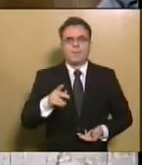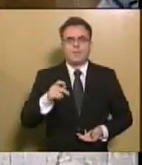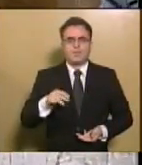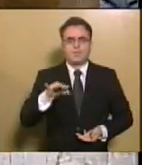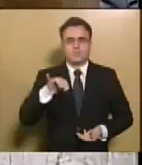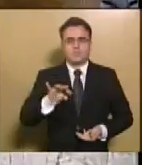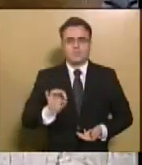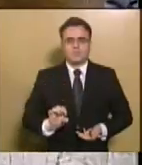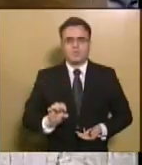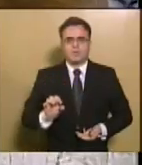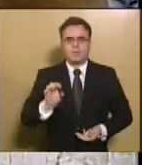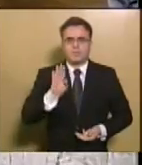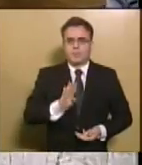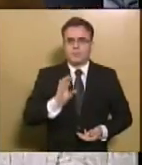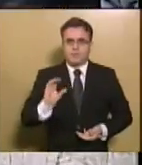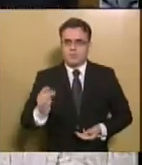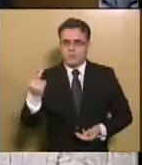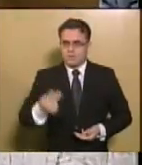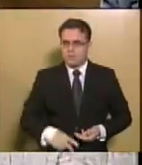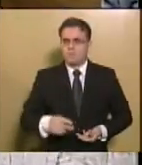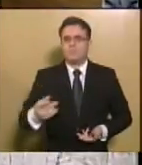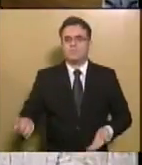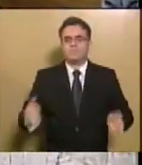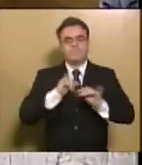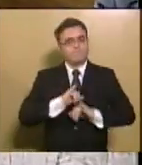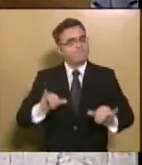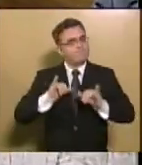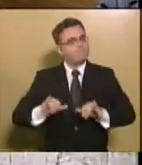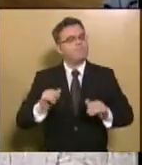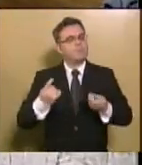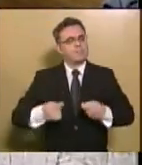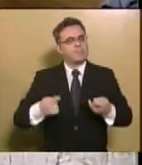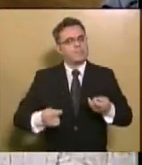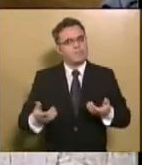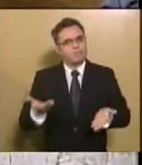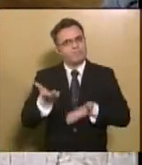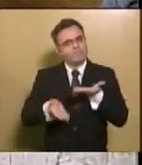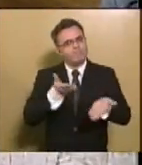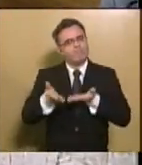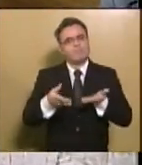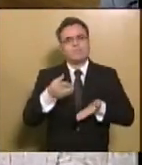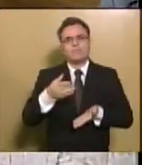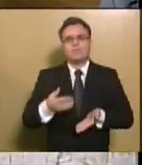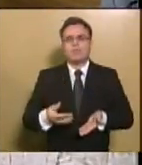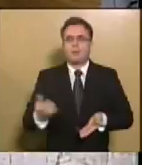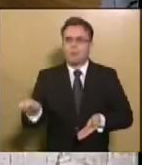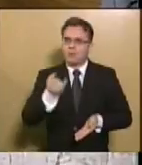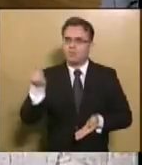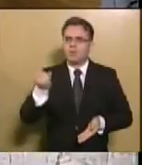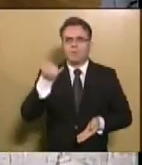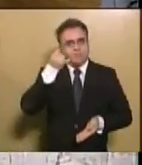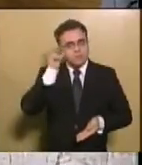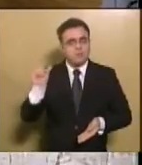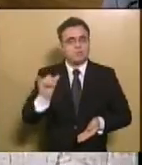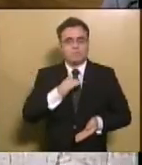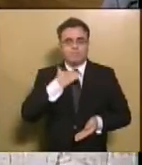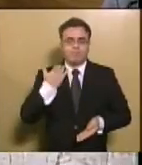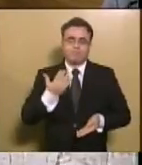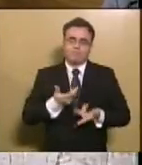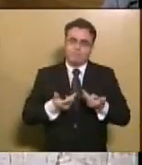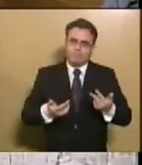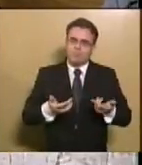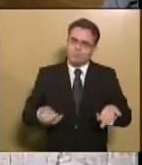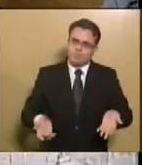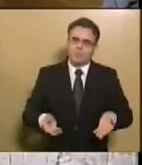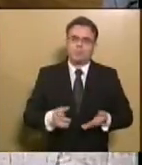estado e da importância da realização das campanhas educativas capazes de demonstrar à sociedade a relevância da prevenção e